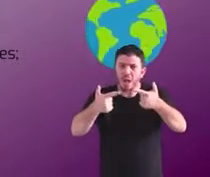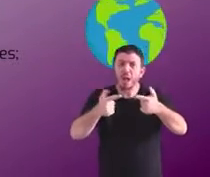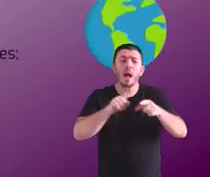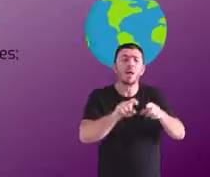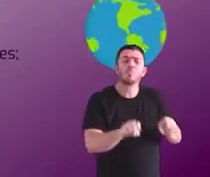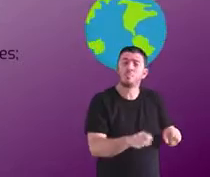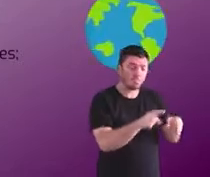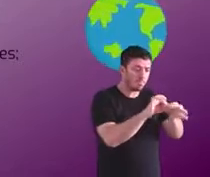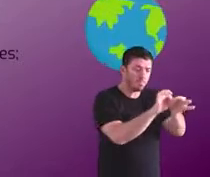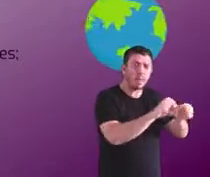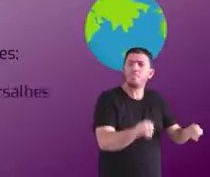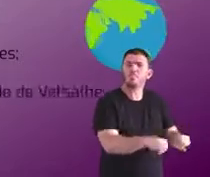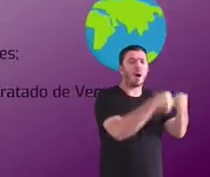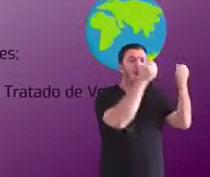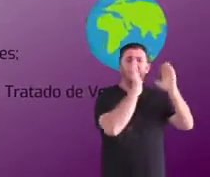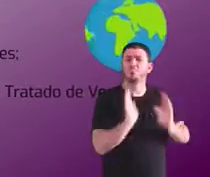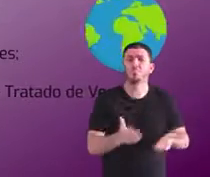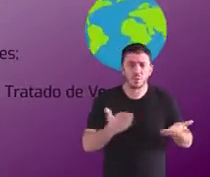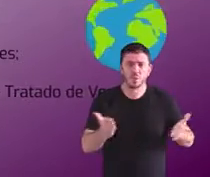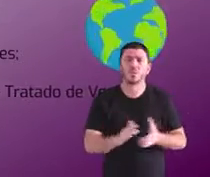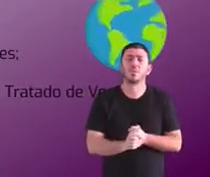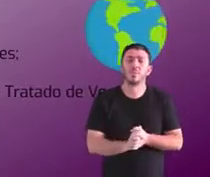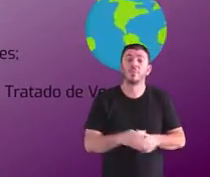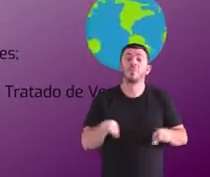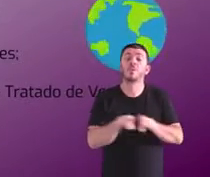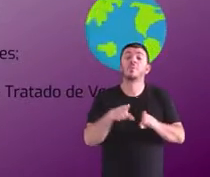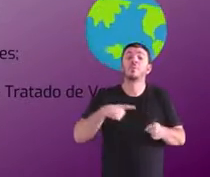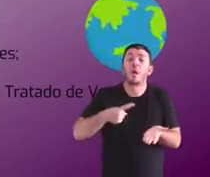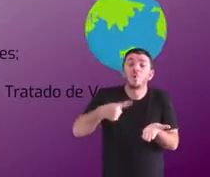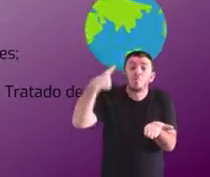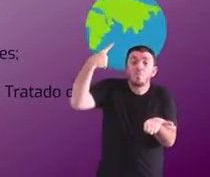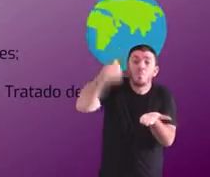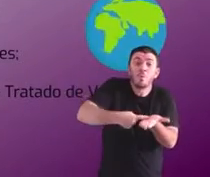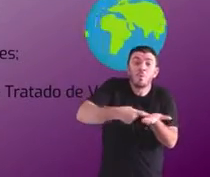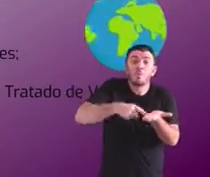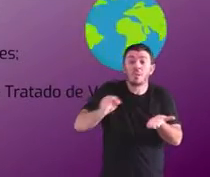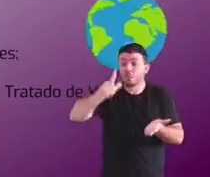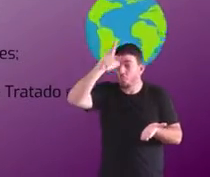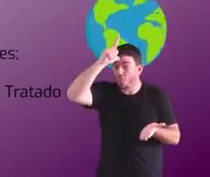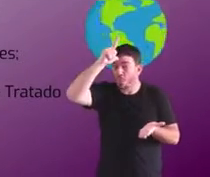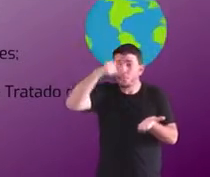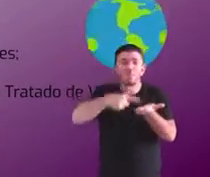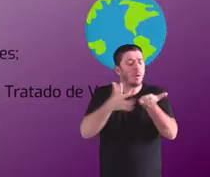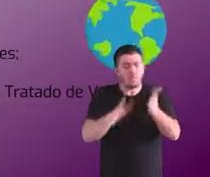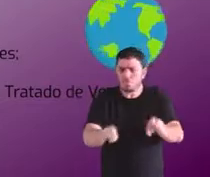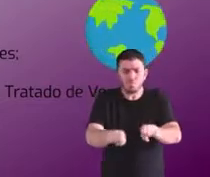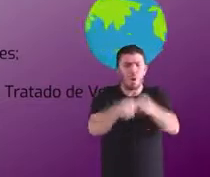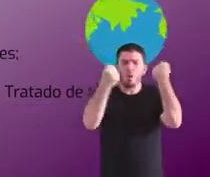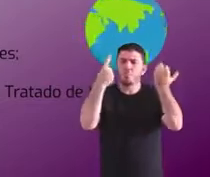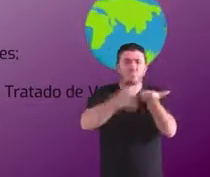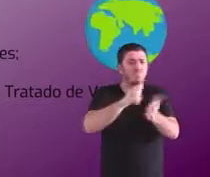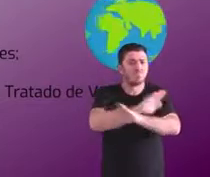conflitos, o rompimento do Tratado de Versalhes pela Alemanha, o crescimento